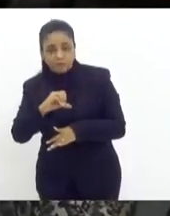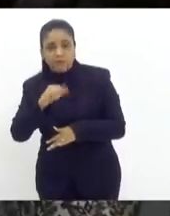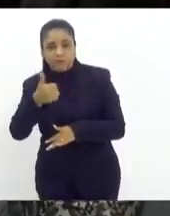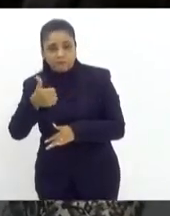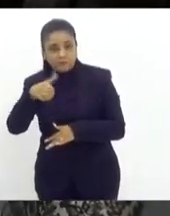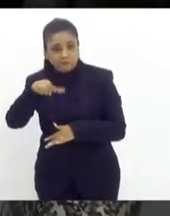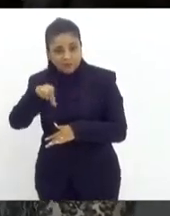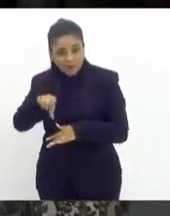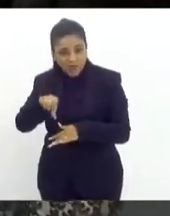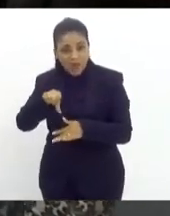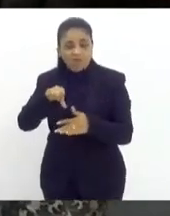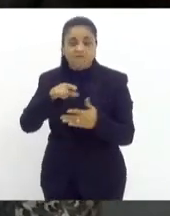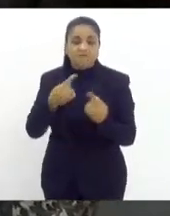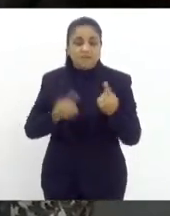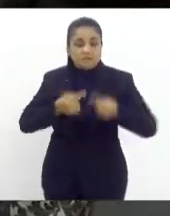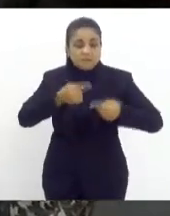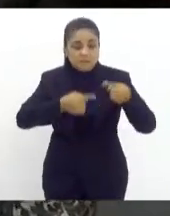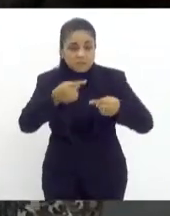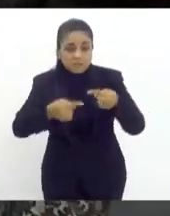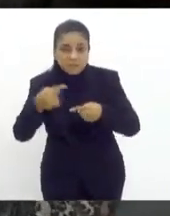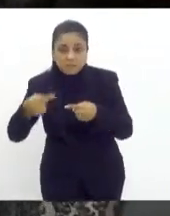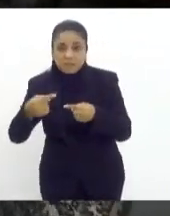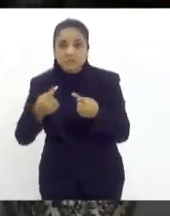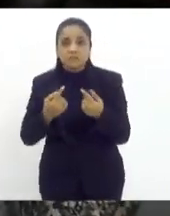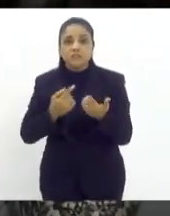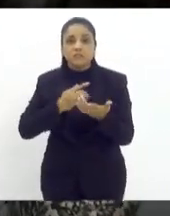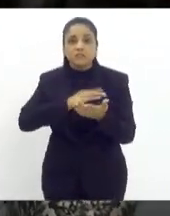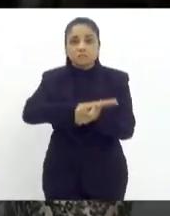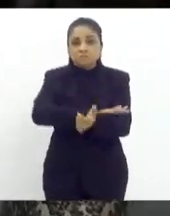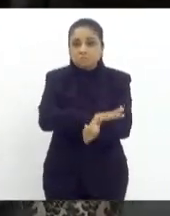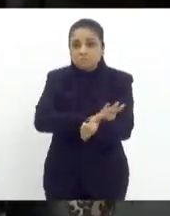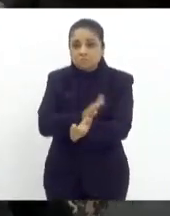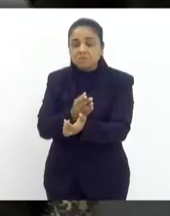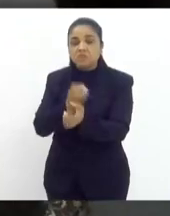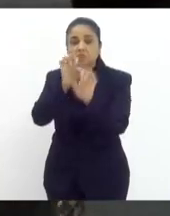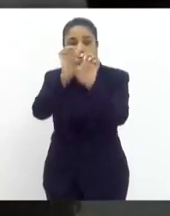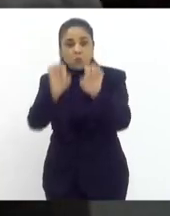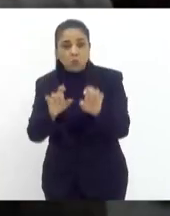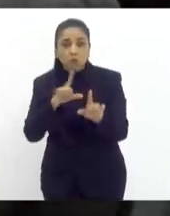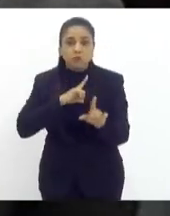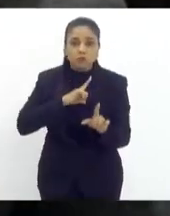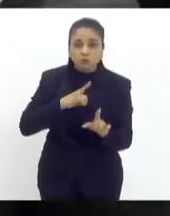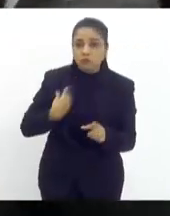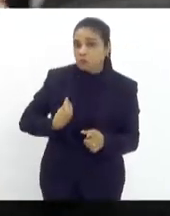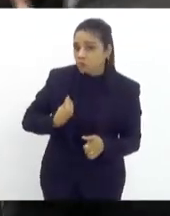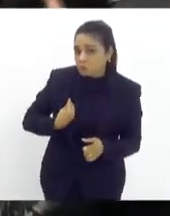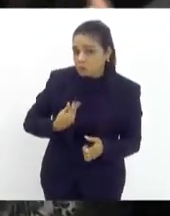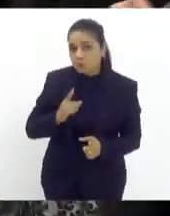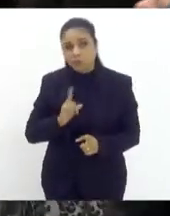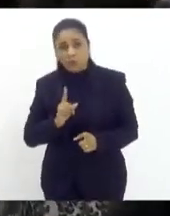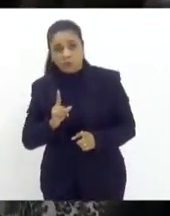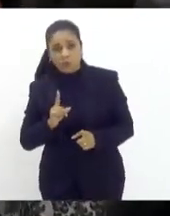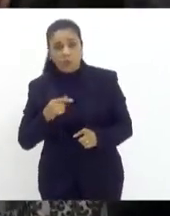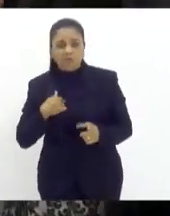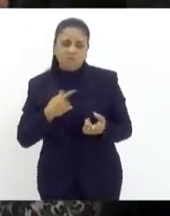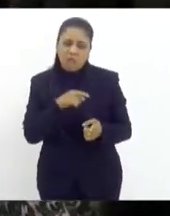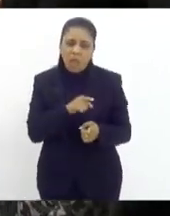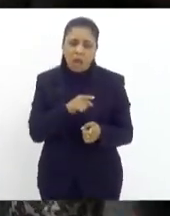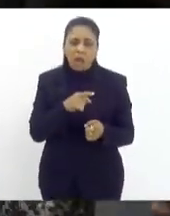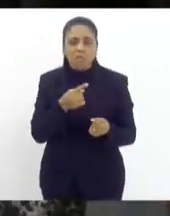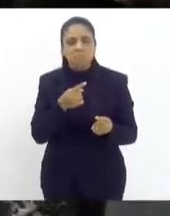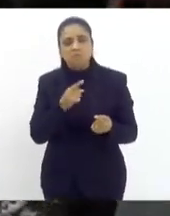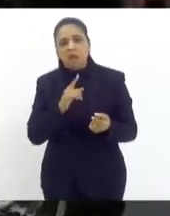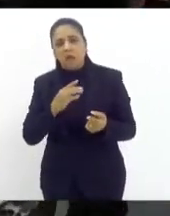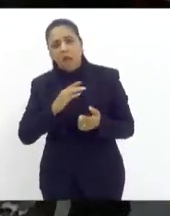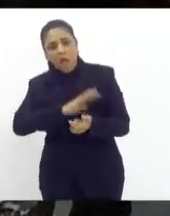racismo estrutural existe ou não ou seja não tá debatendo a ação individual uma pessoa se ela foi racista ou